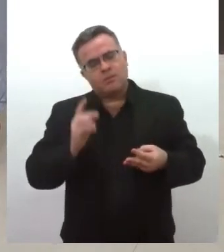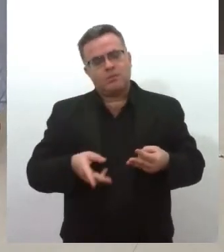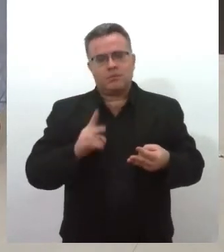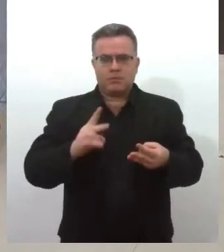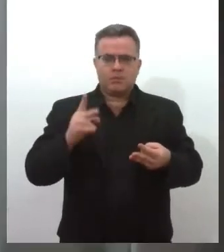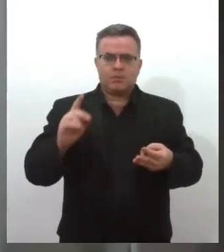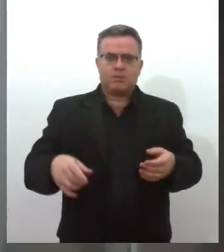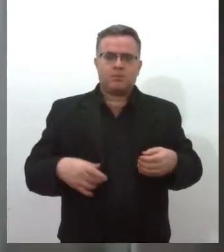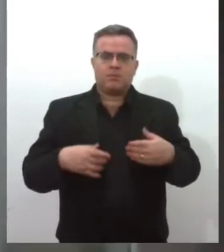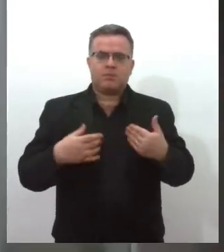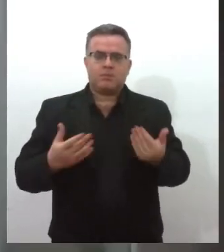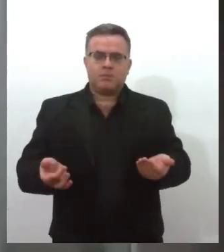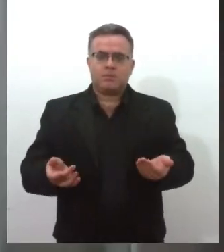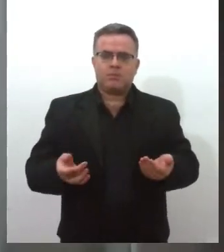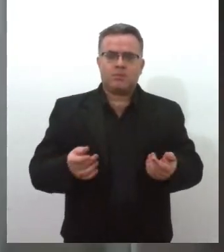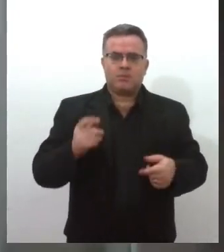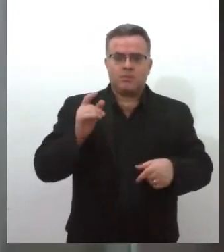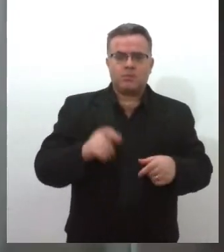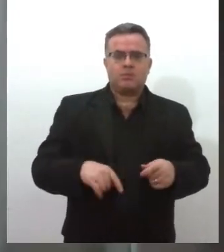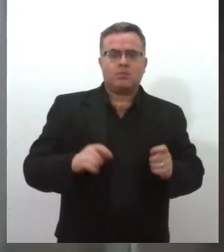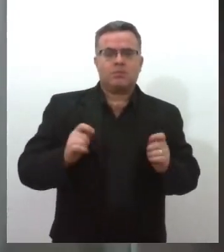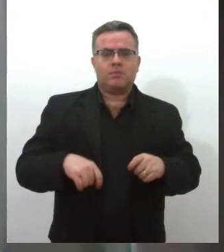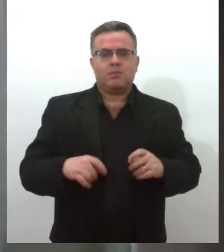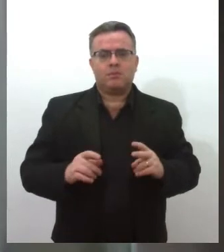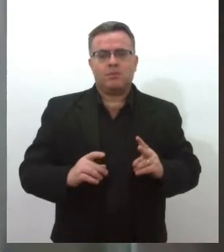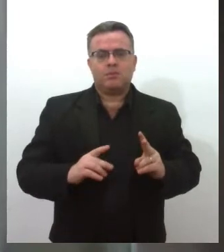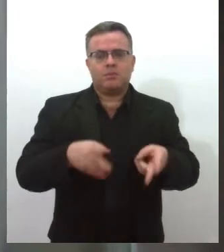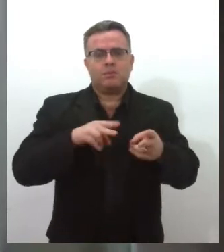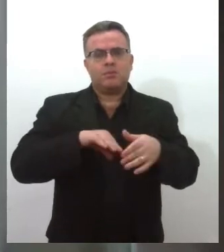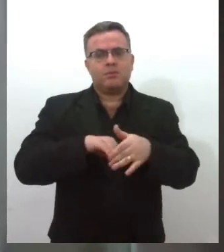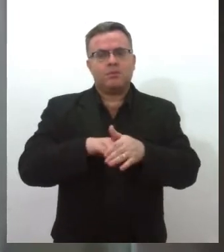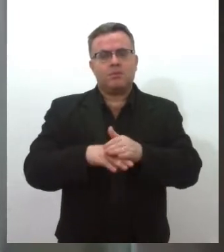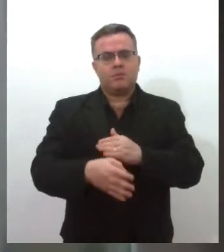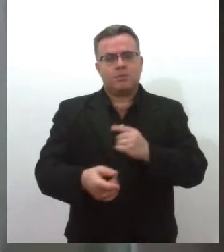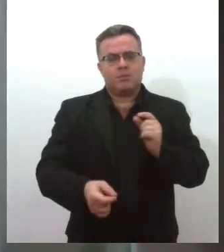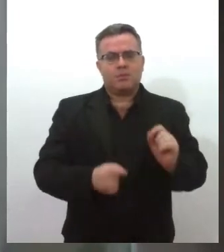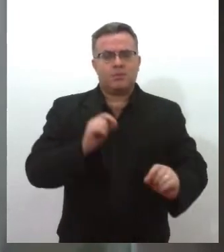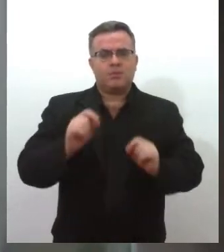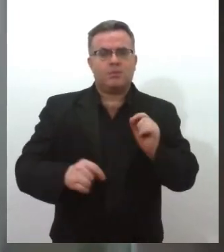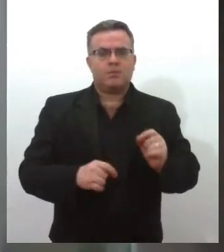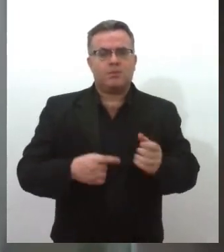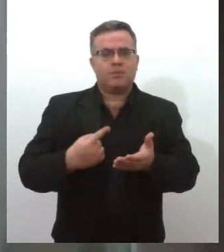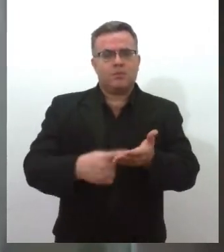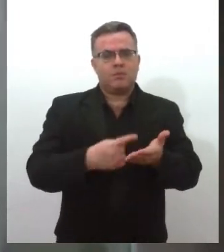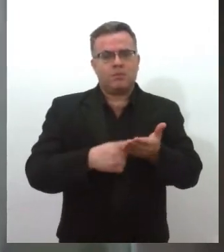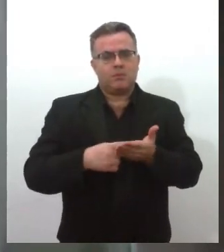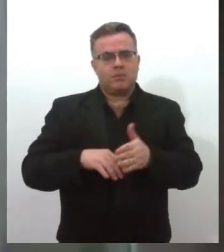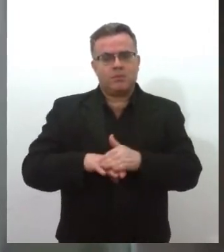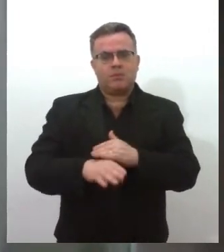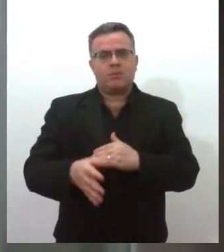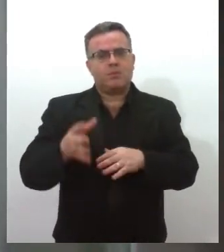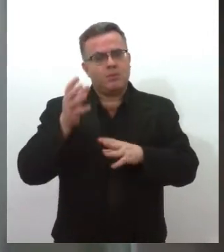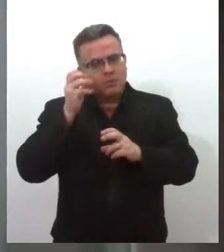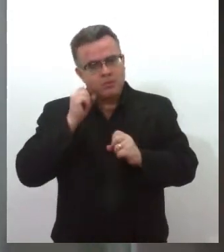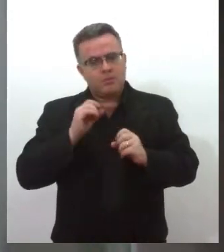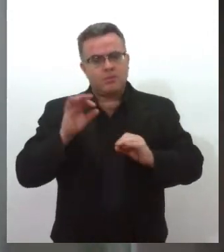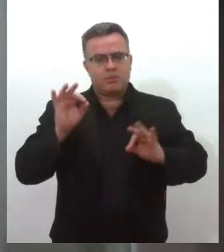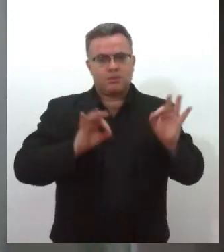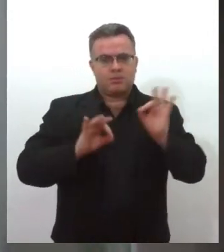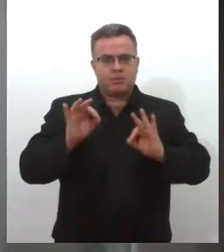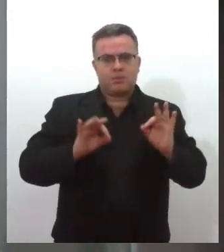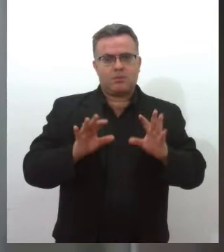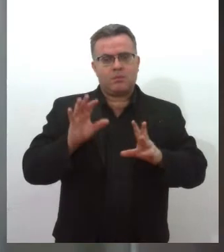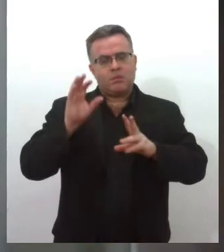se a pessoa ela não consegue manter essa rotina, no caso de criar um ritual para dormir, de se preparar para